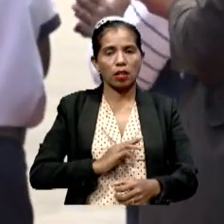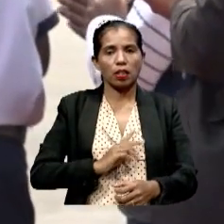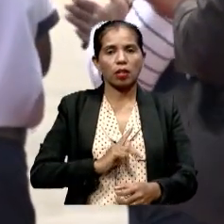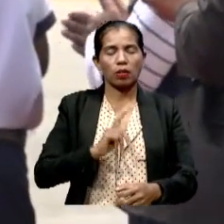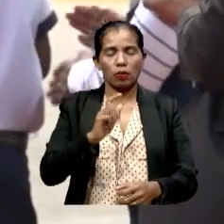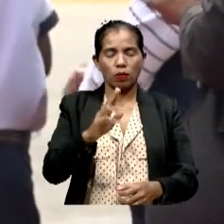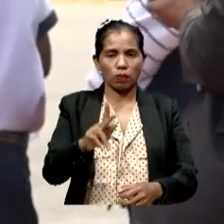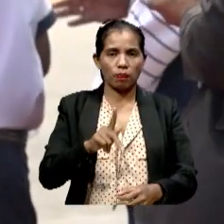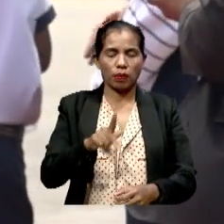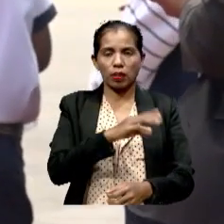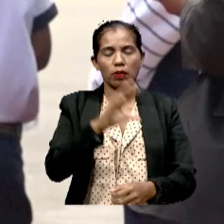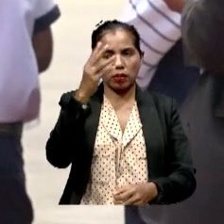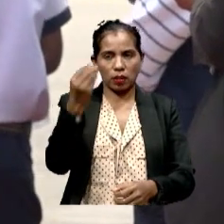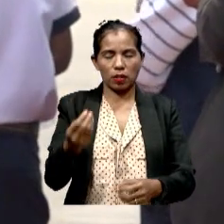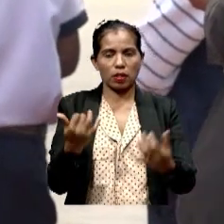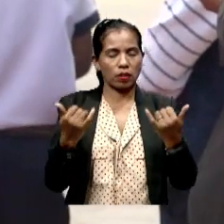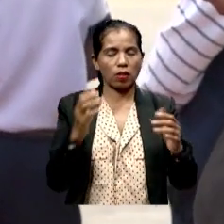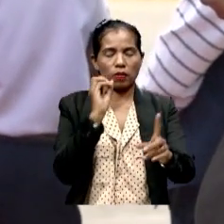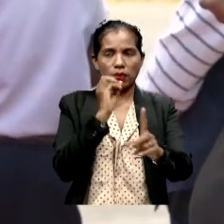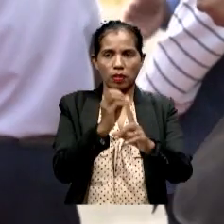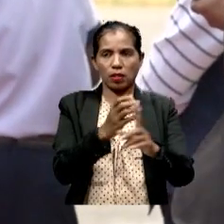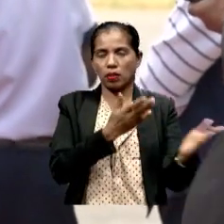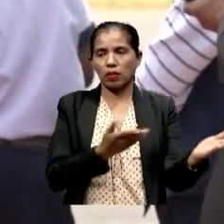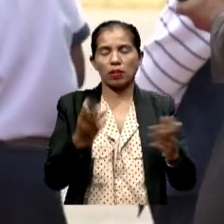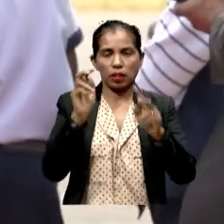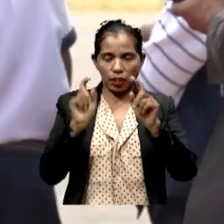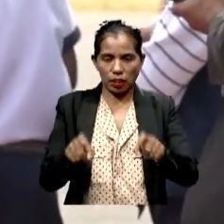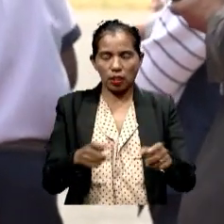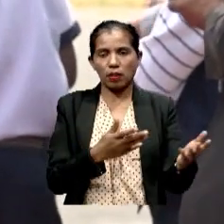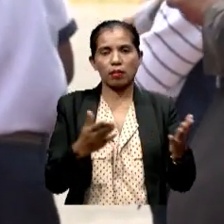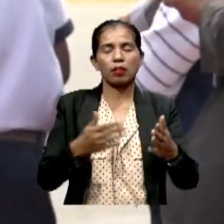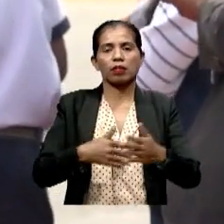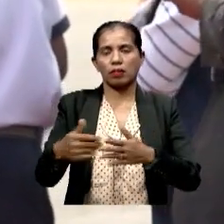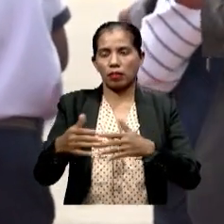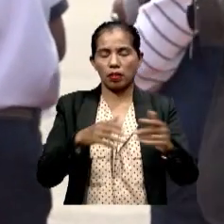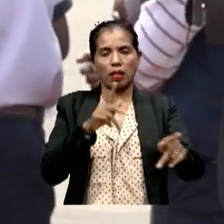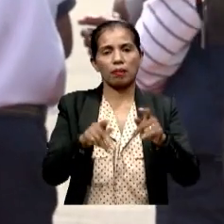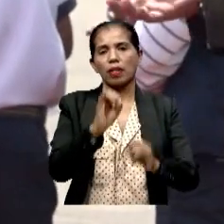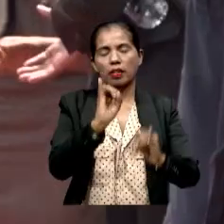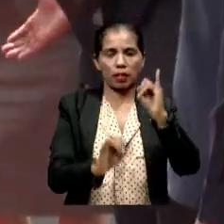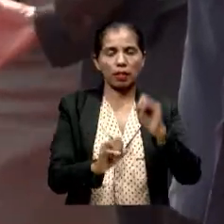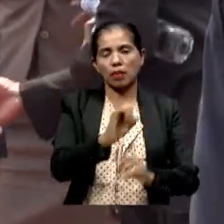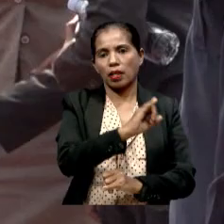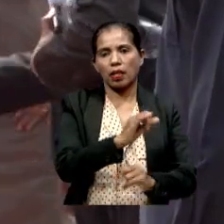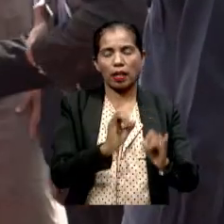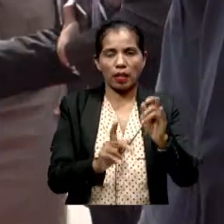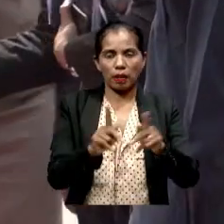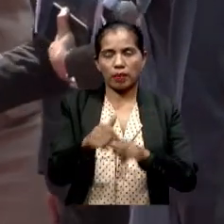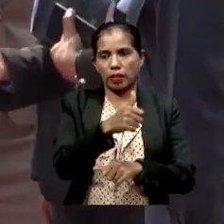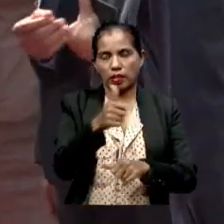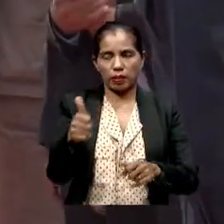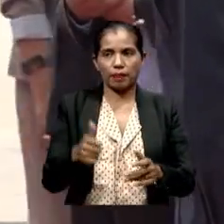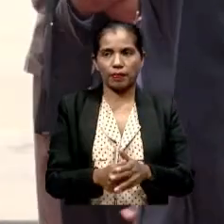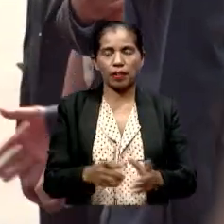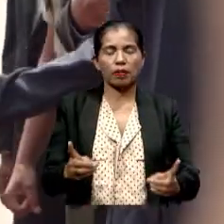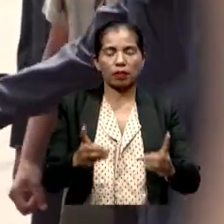no proses sudadaun ne laos objetivo atu tenki lore fila maibe depende ba sidadaun ida idak. Se festado mos asoro malu ho bispu